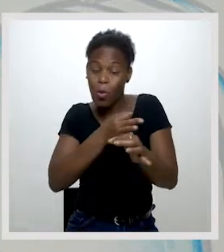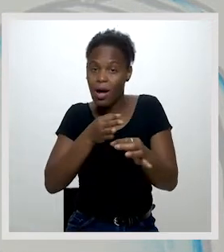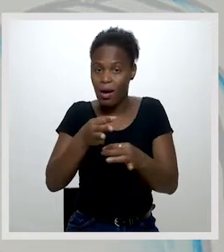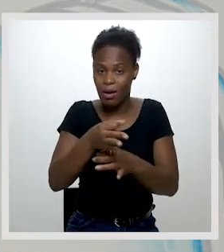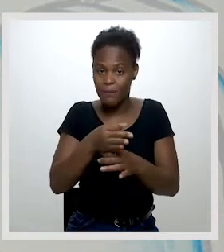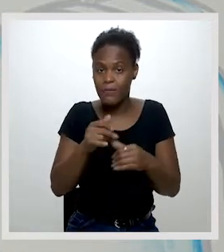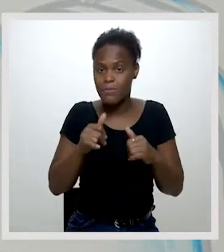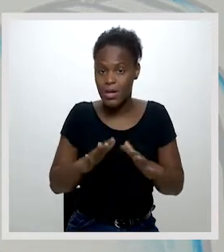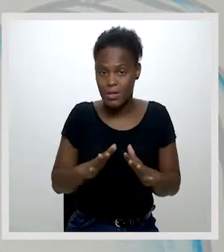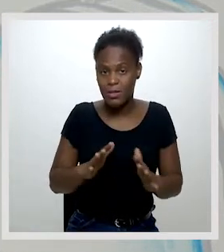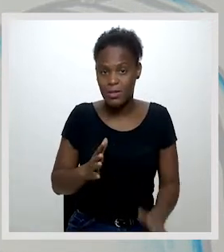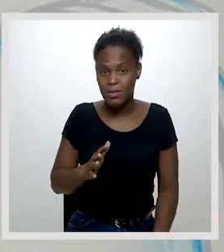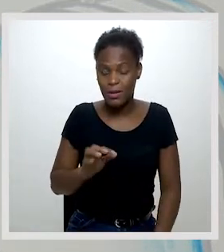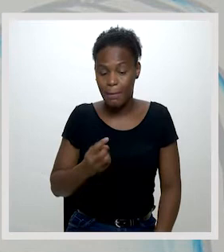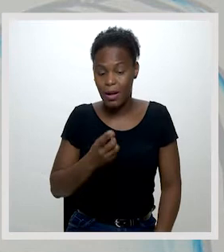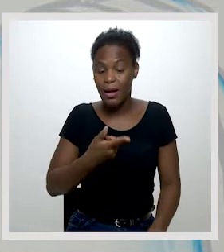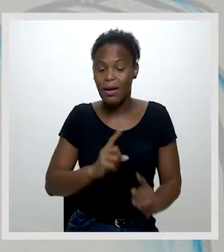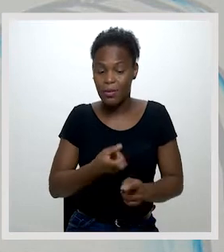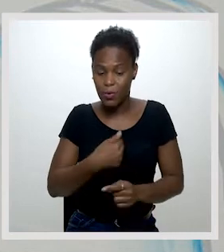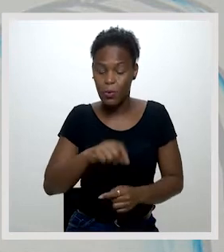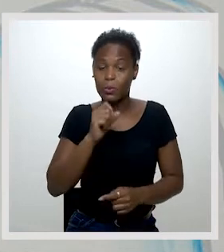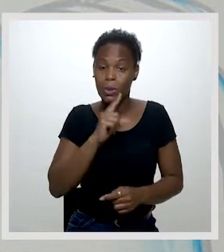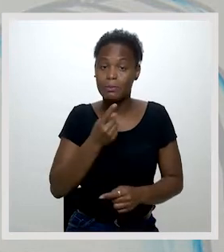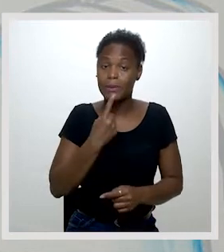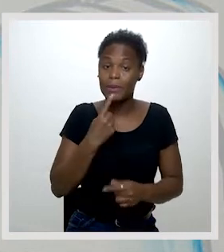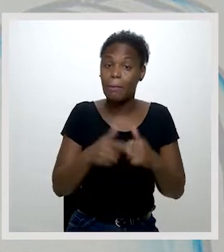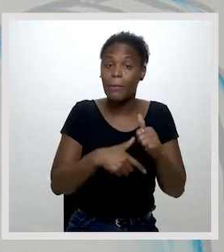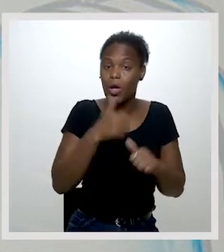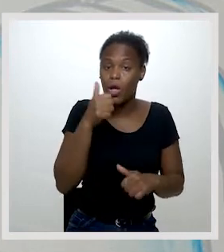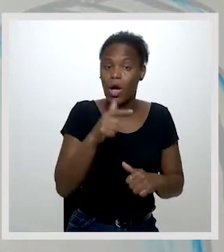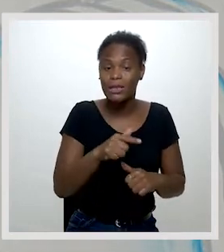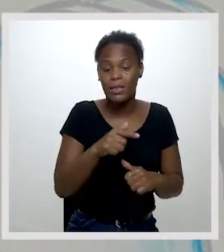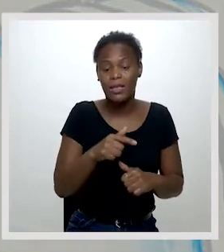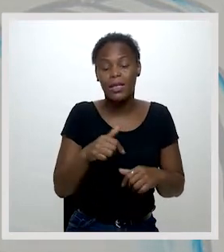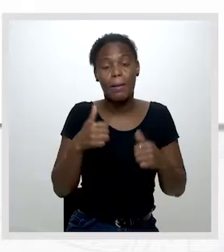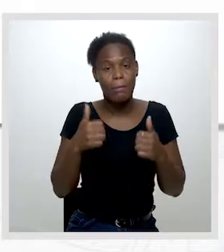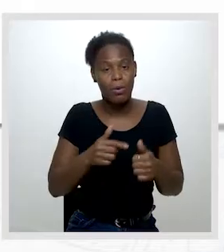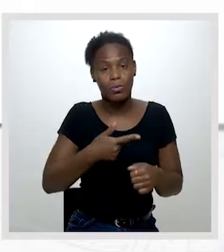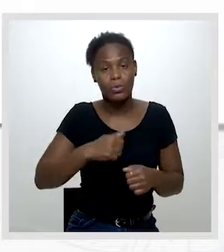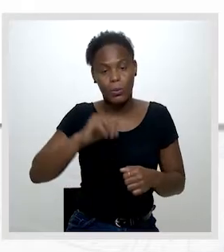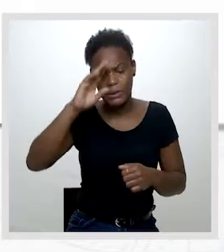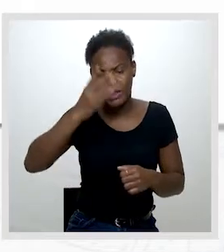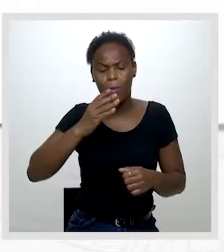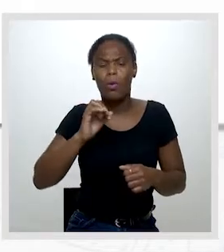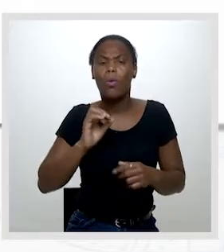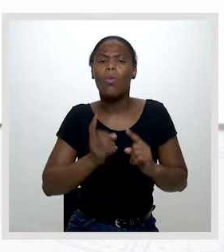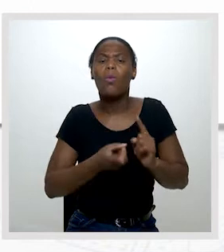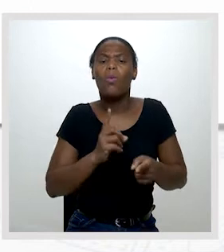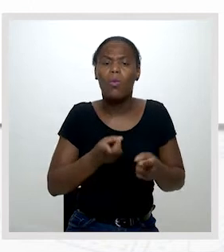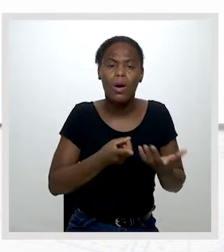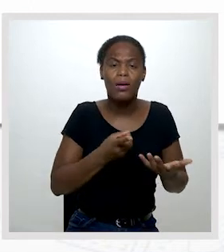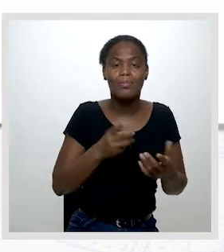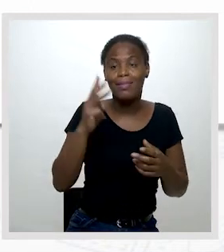para que nós possamos entender melhor isso, é bom saber em que consiste estas